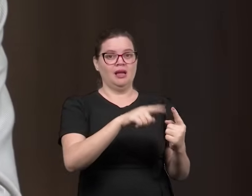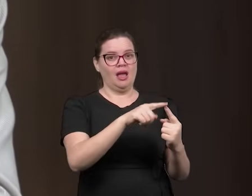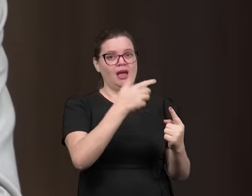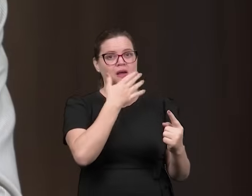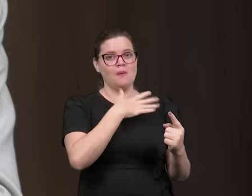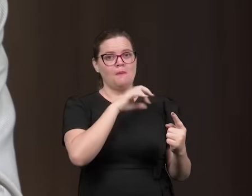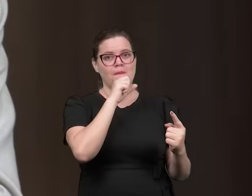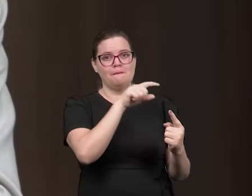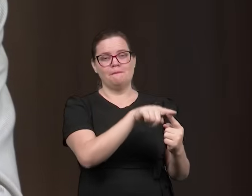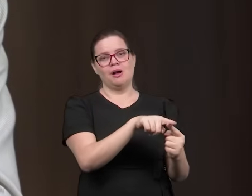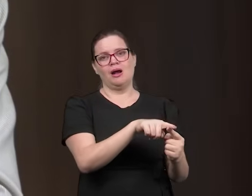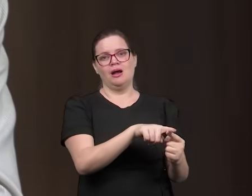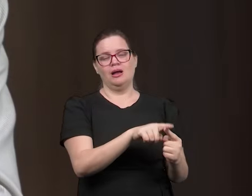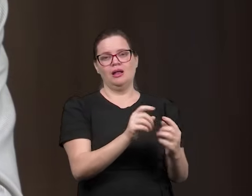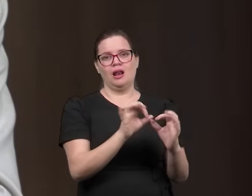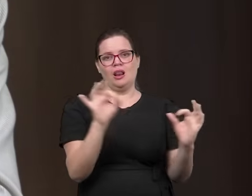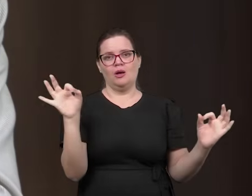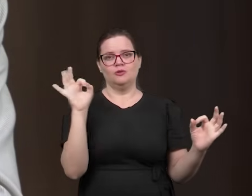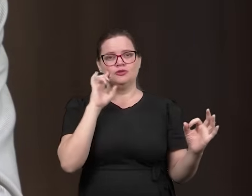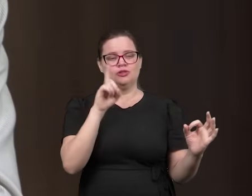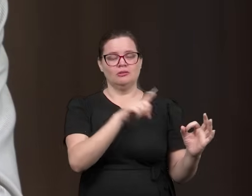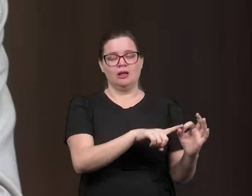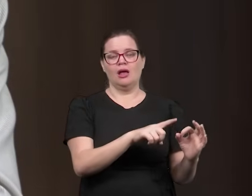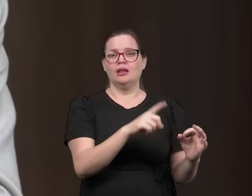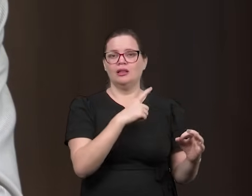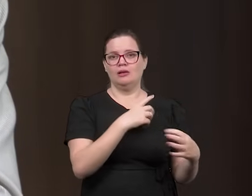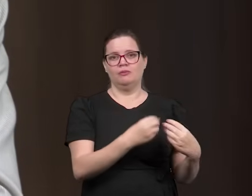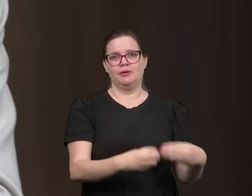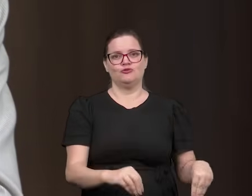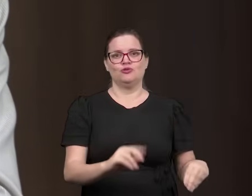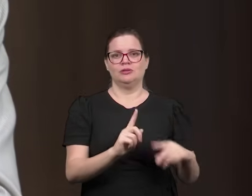pai tão descrente, tão distante do Senhor,